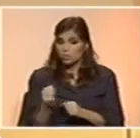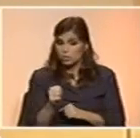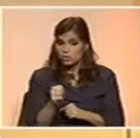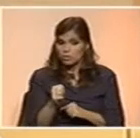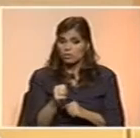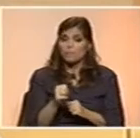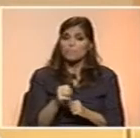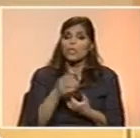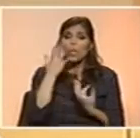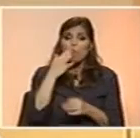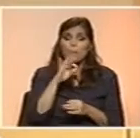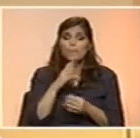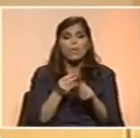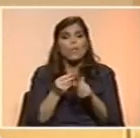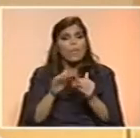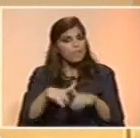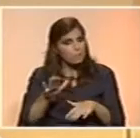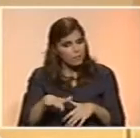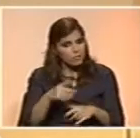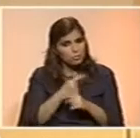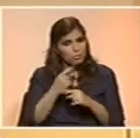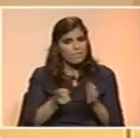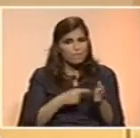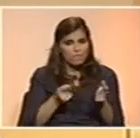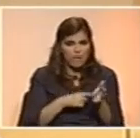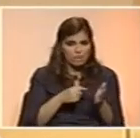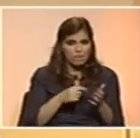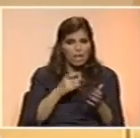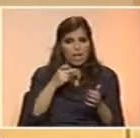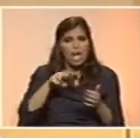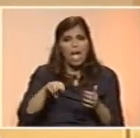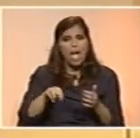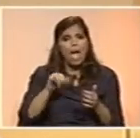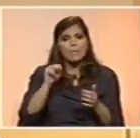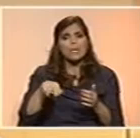qualidade é inferior porque há carências em alguns aminoácidos. No entanto, as proteínas